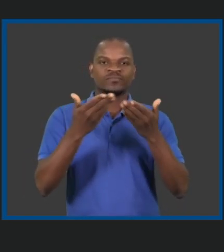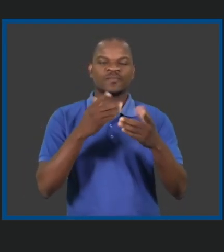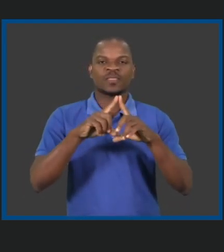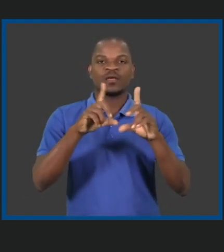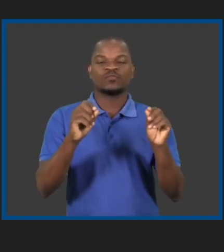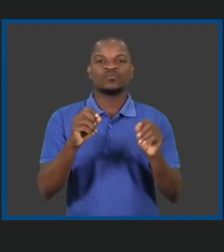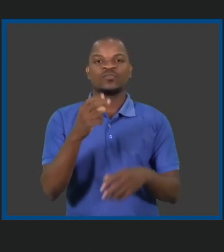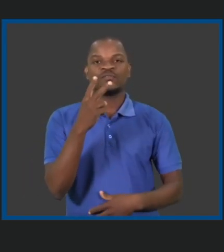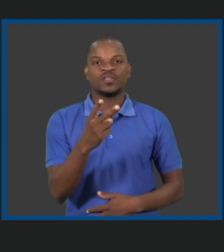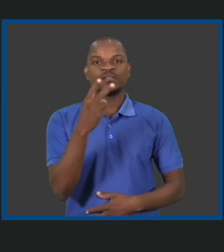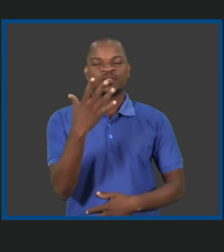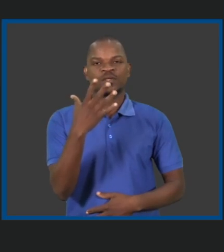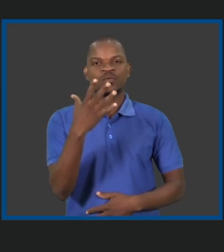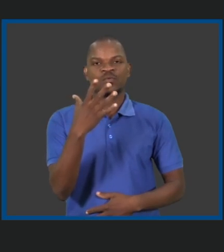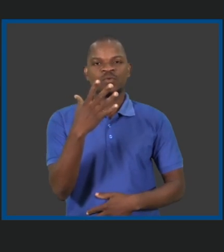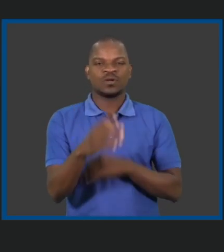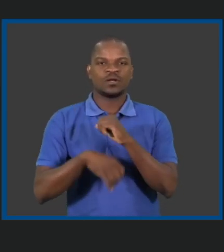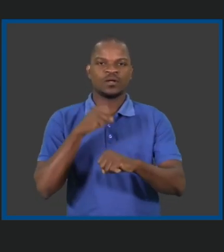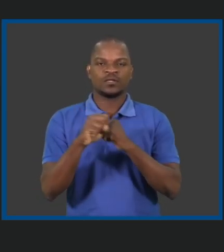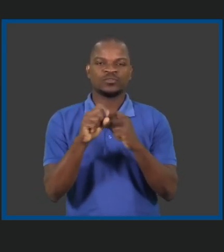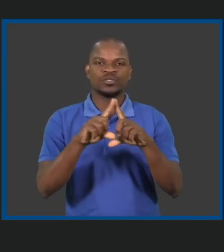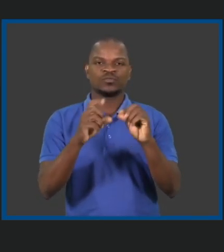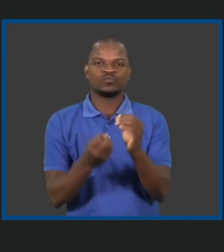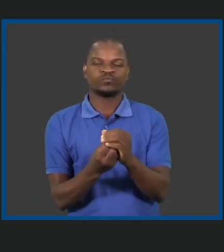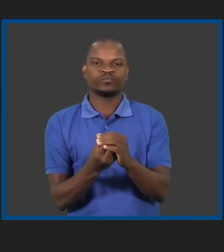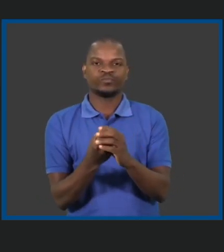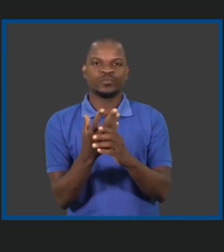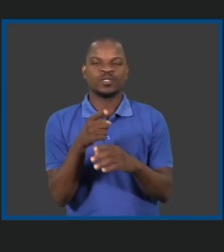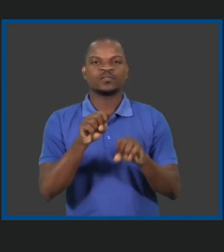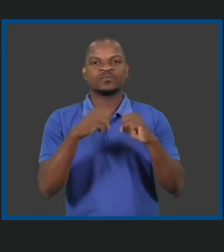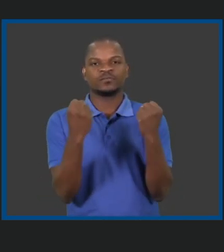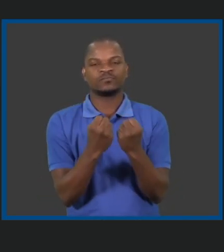agremiação para si que esteve em nossa companhia o nosso muito obrigado